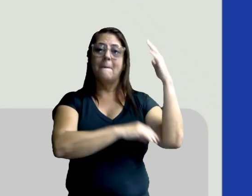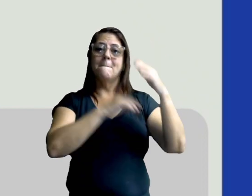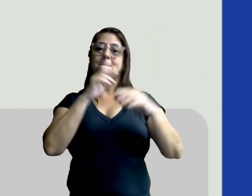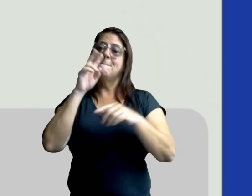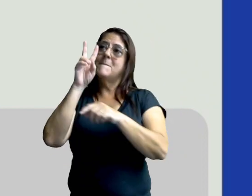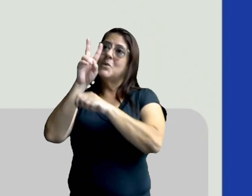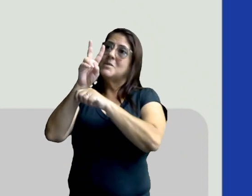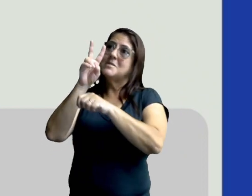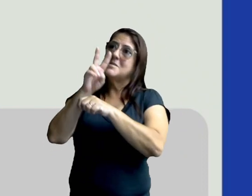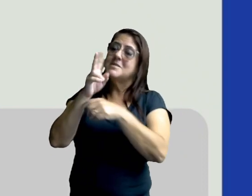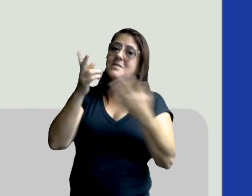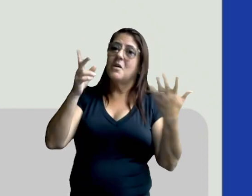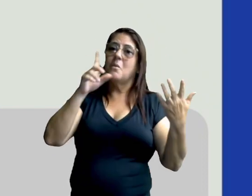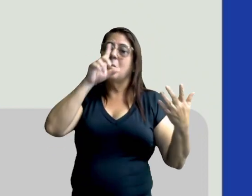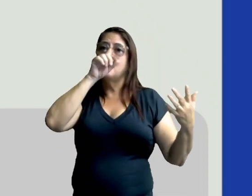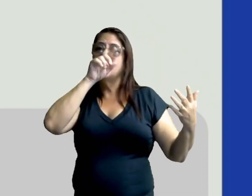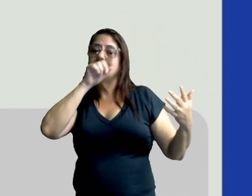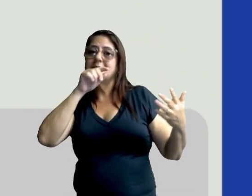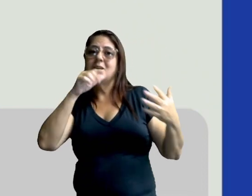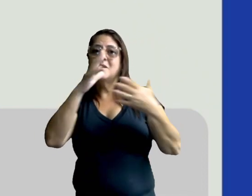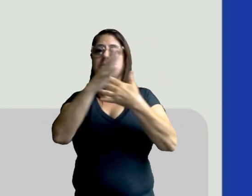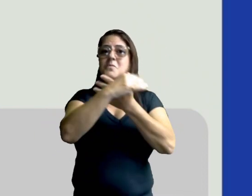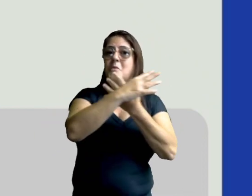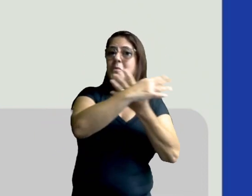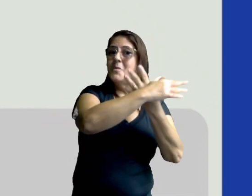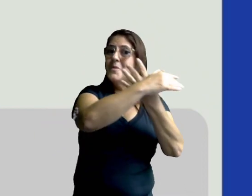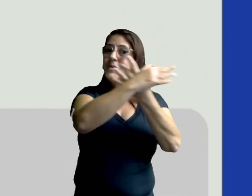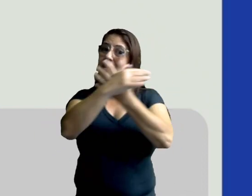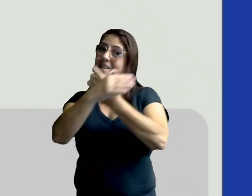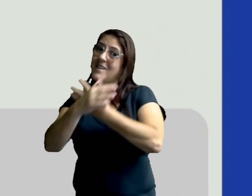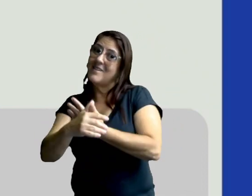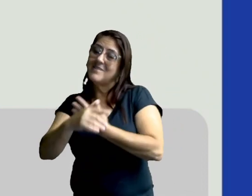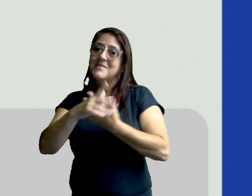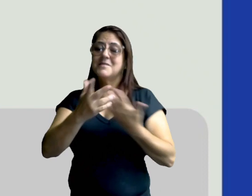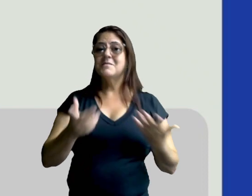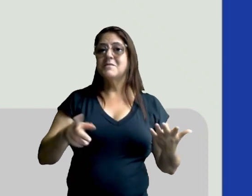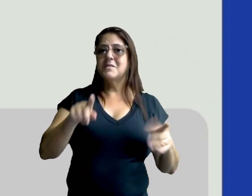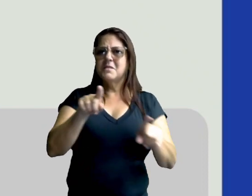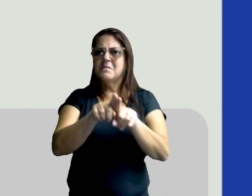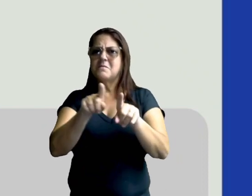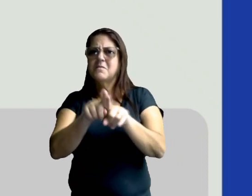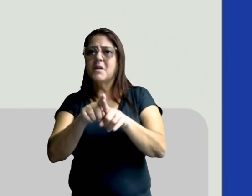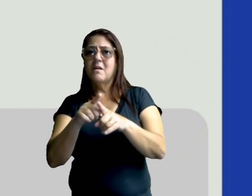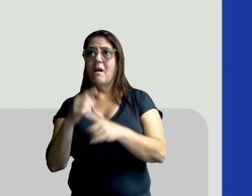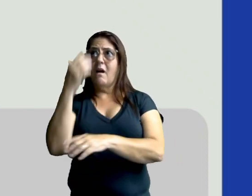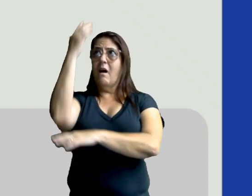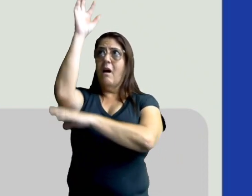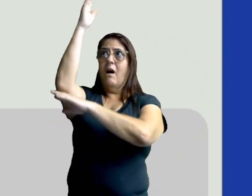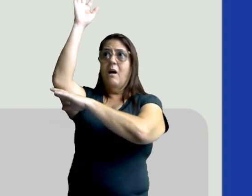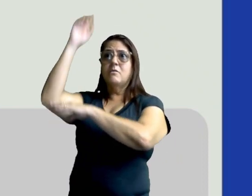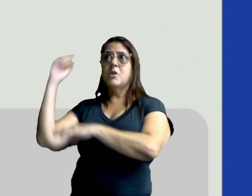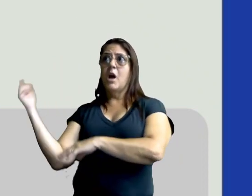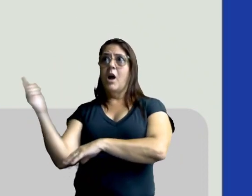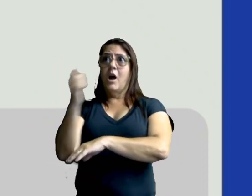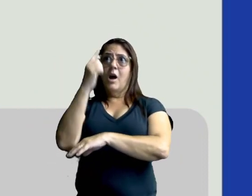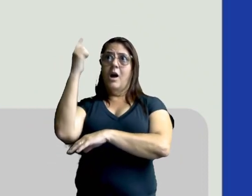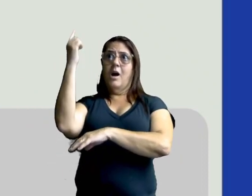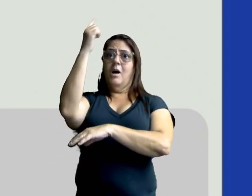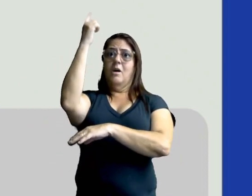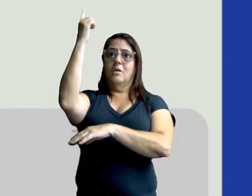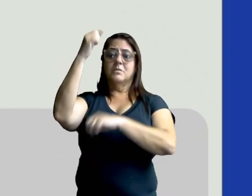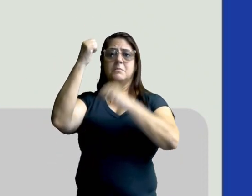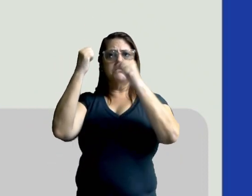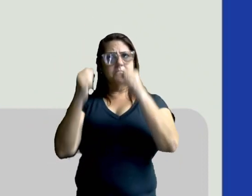diversos animais como aves e as borboletas. Árvores que ficam muito altas podem ser plantadas